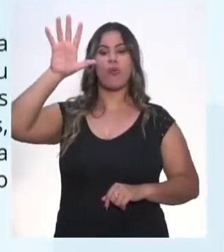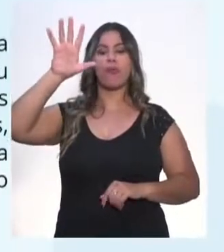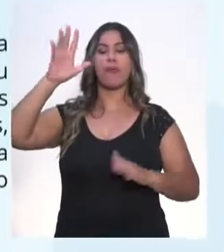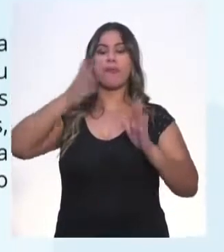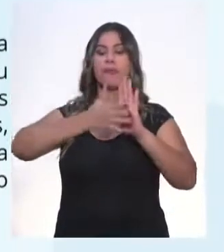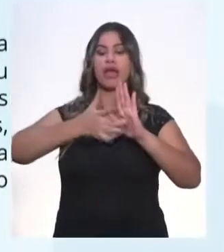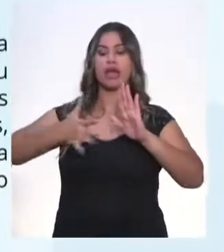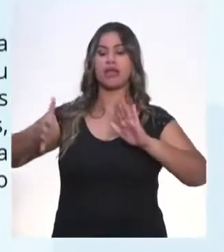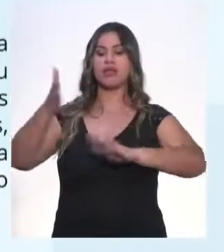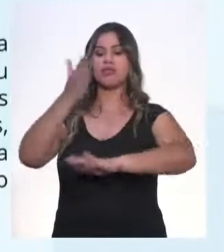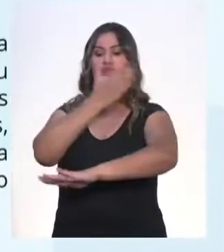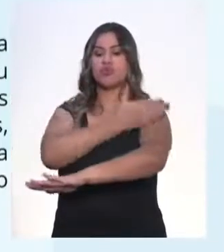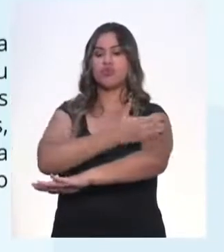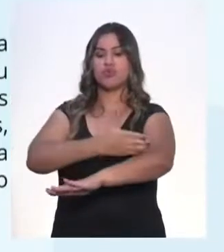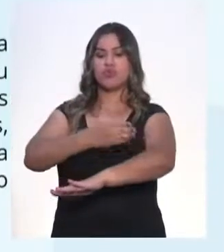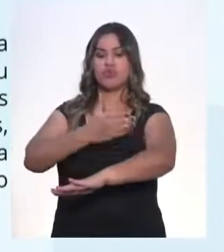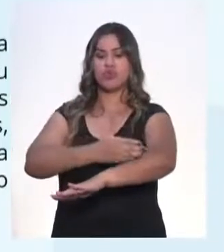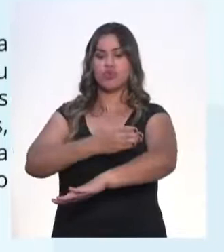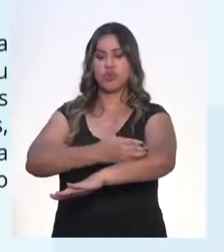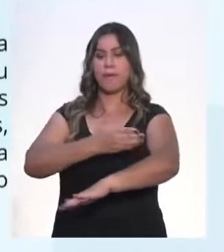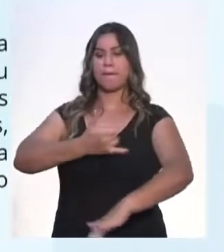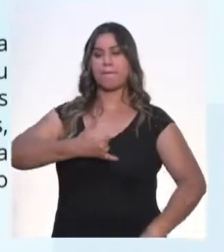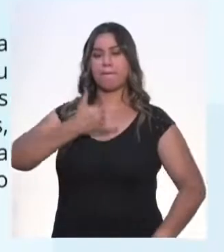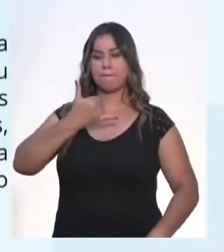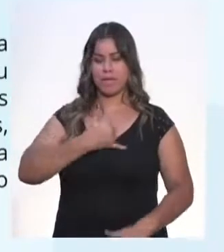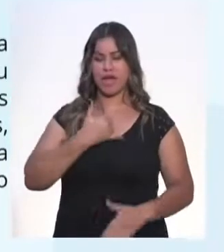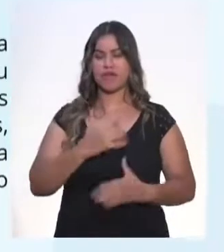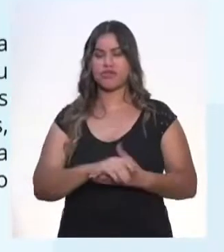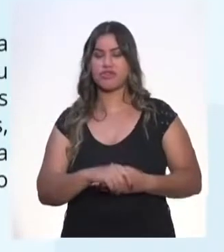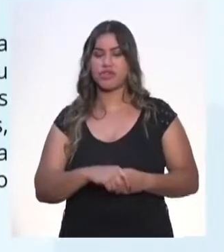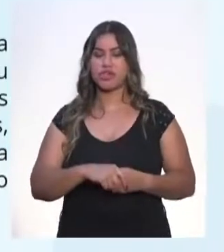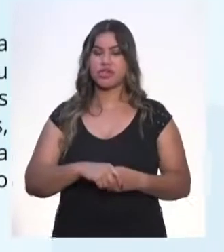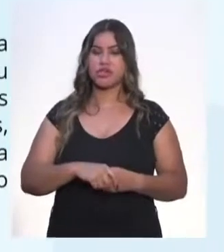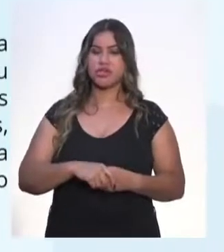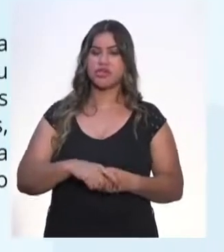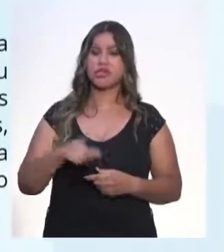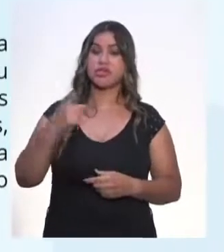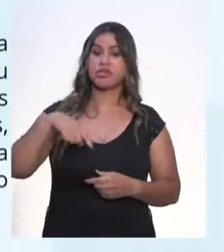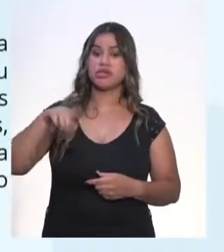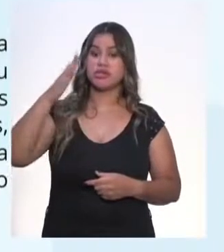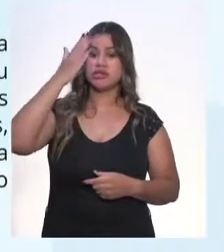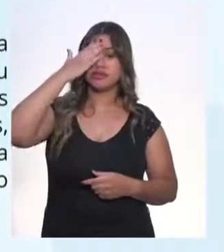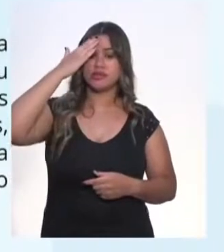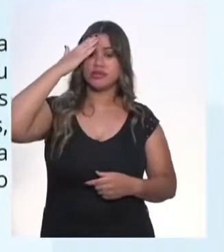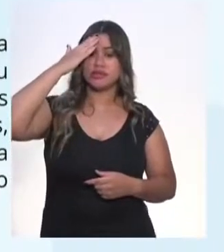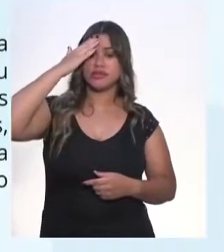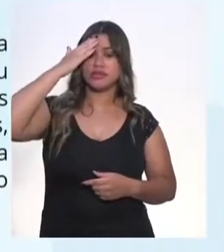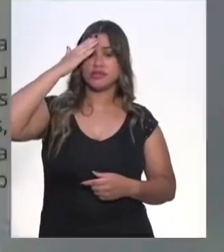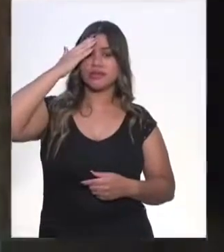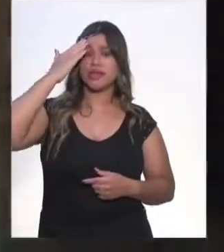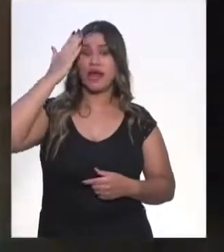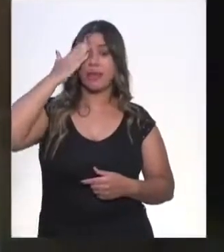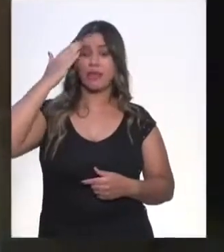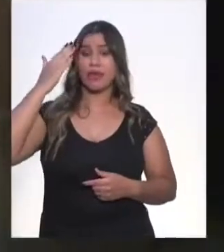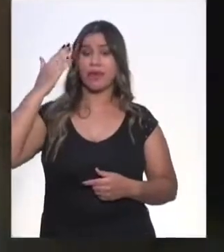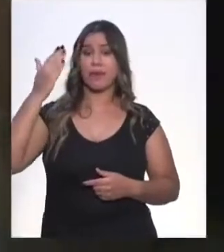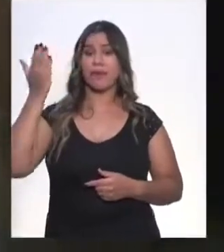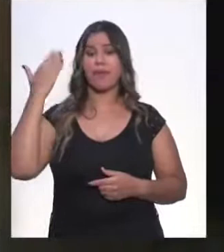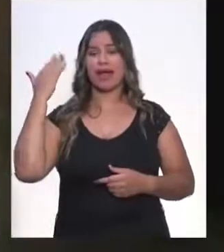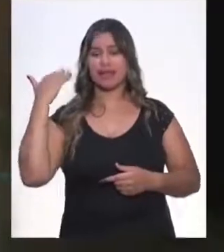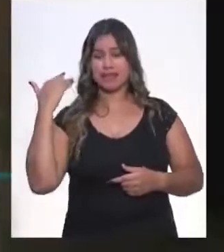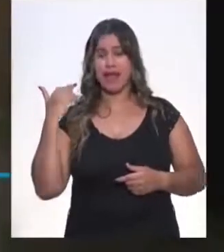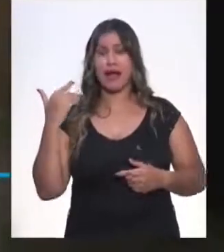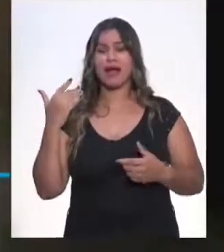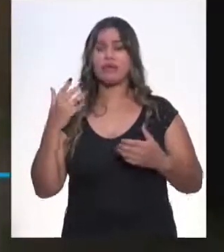Média, apesar de que, bom, a gente sabe de que havia muitas religiões